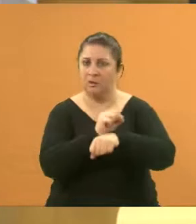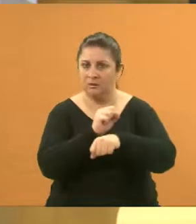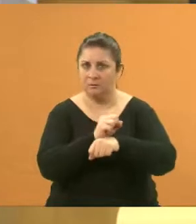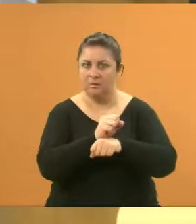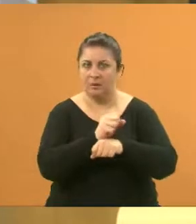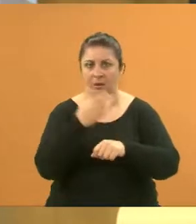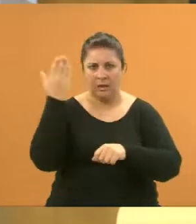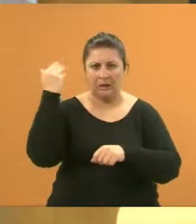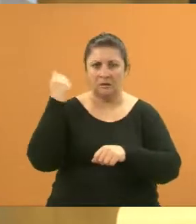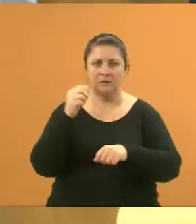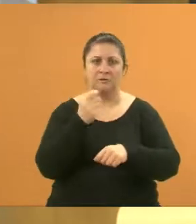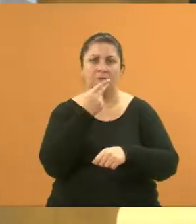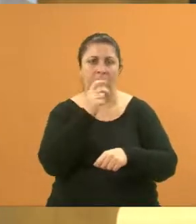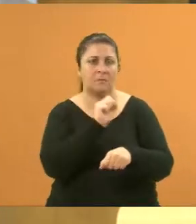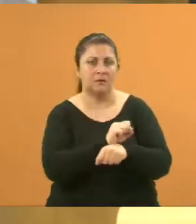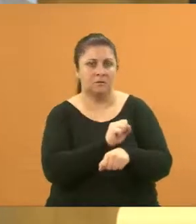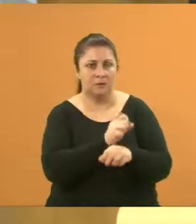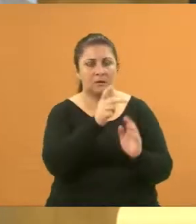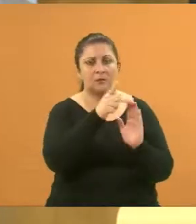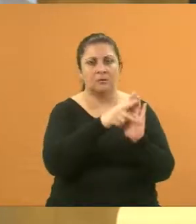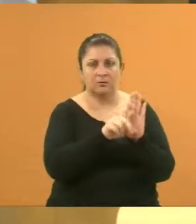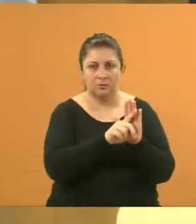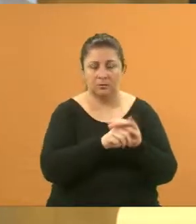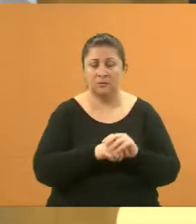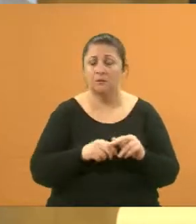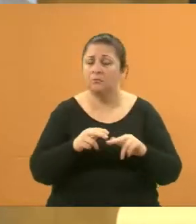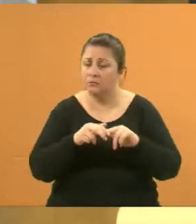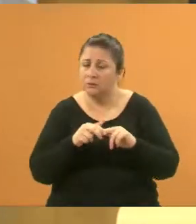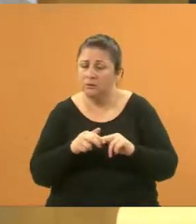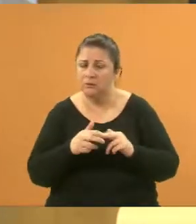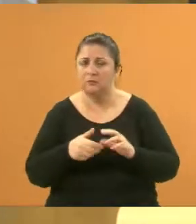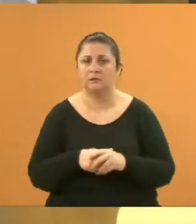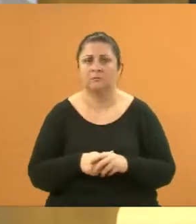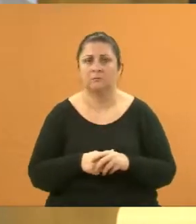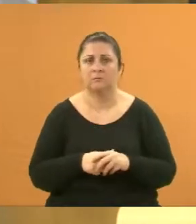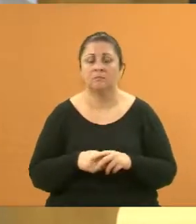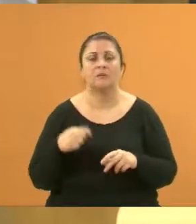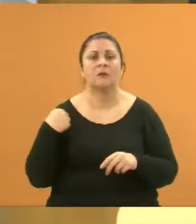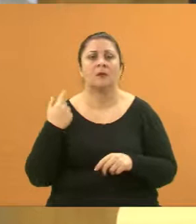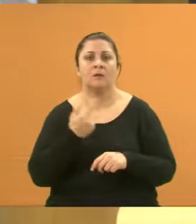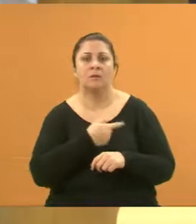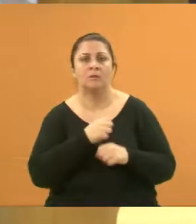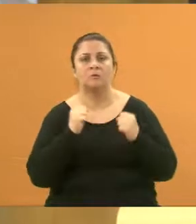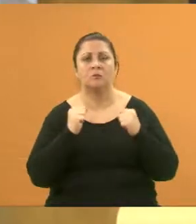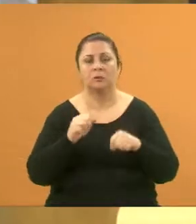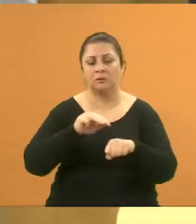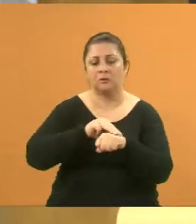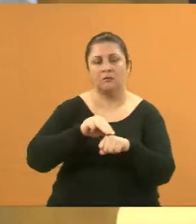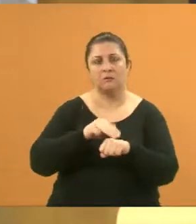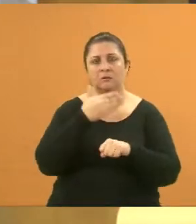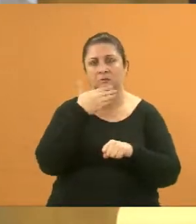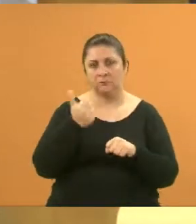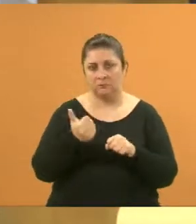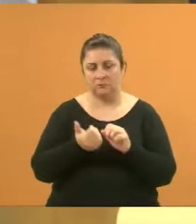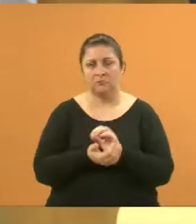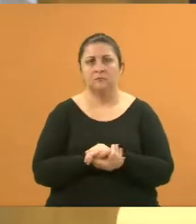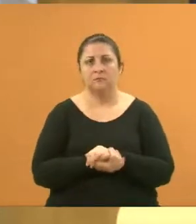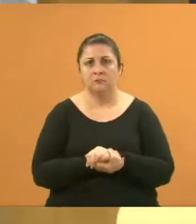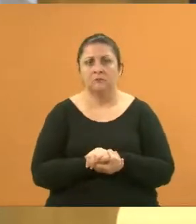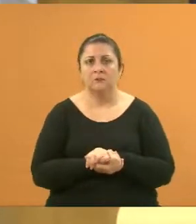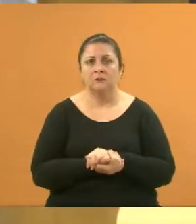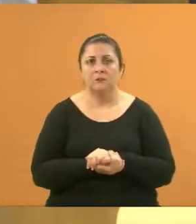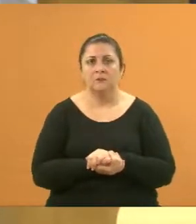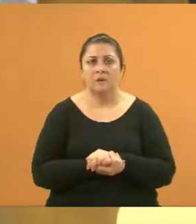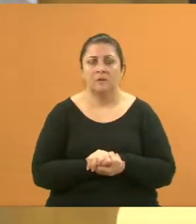na outra sessão, justamente para isso, para que a gente pudesse discutir melhor esse